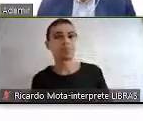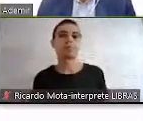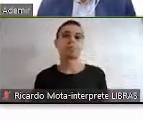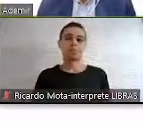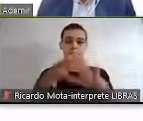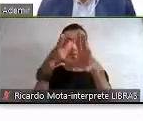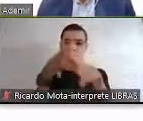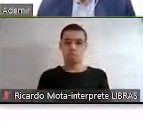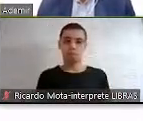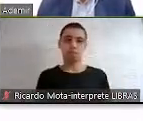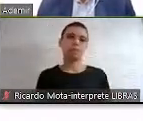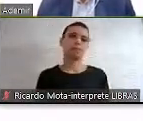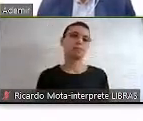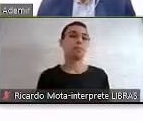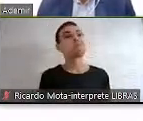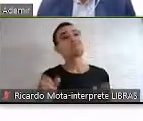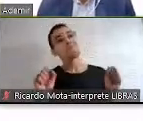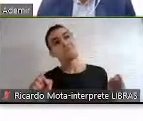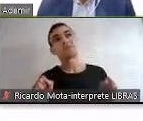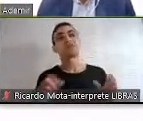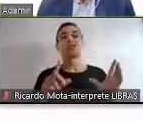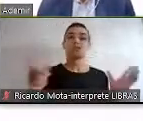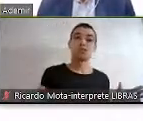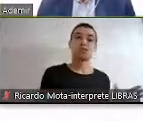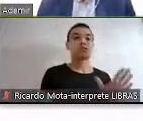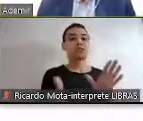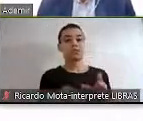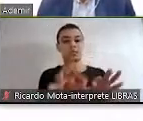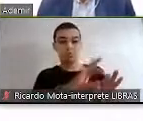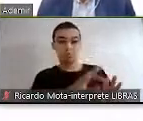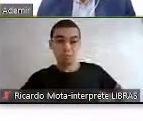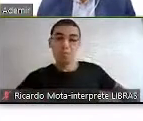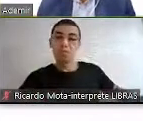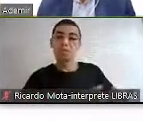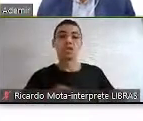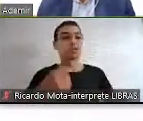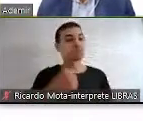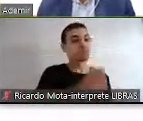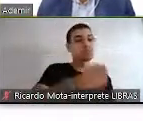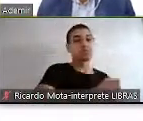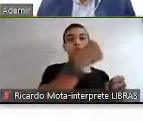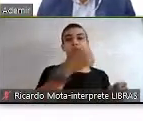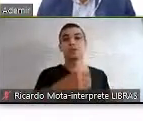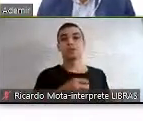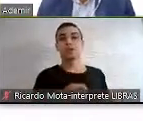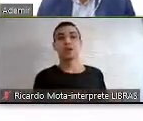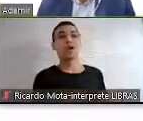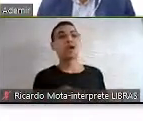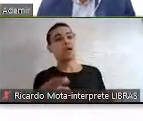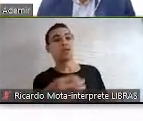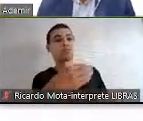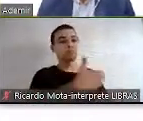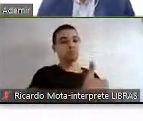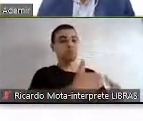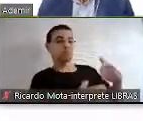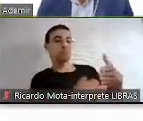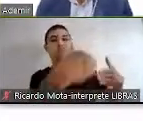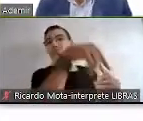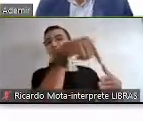Pode ser no projeto, pode ser na execução, pode ser o uso de material de baixa qualidade.